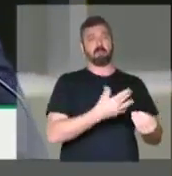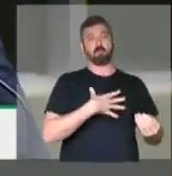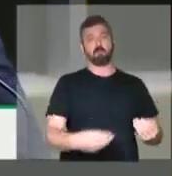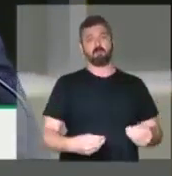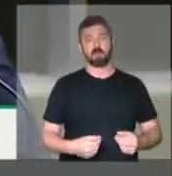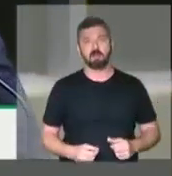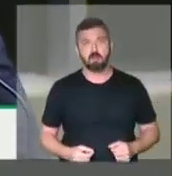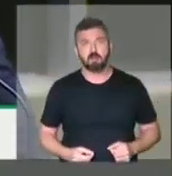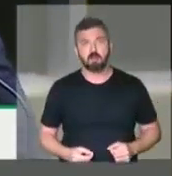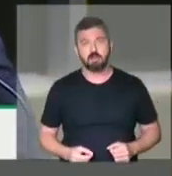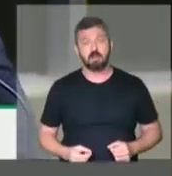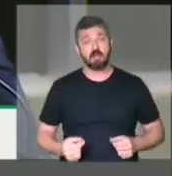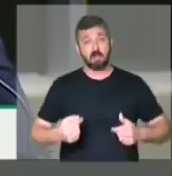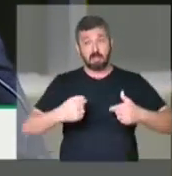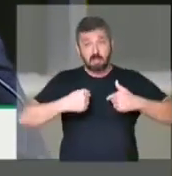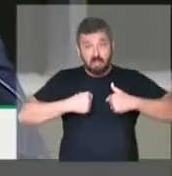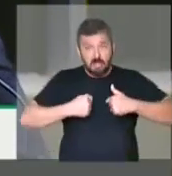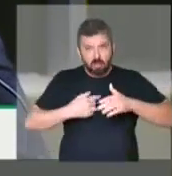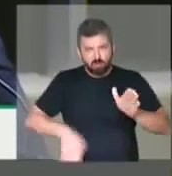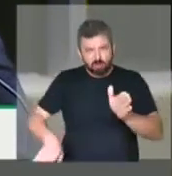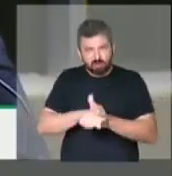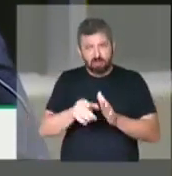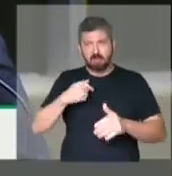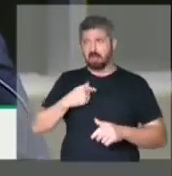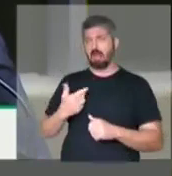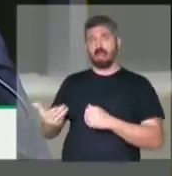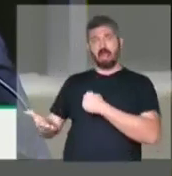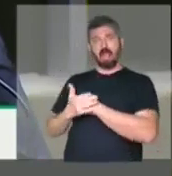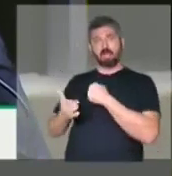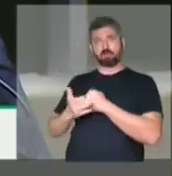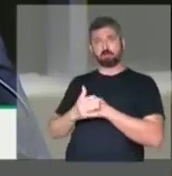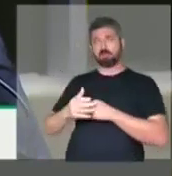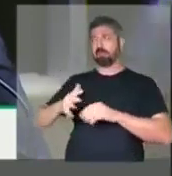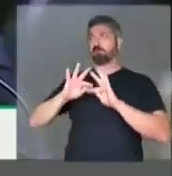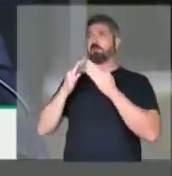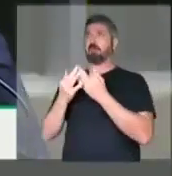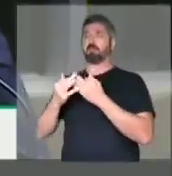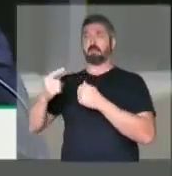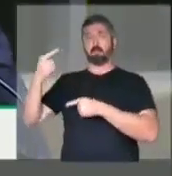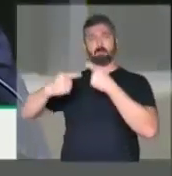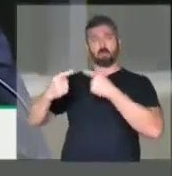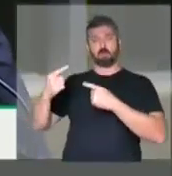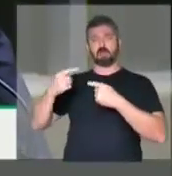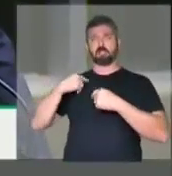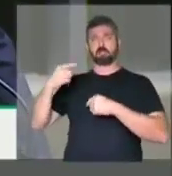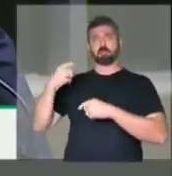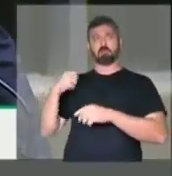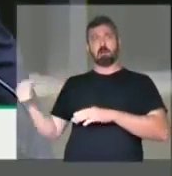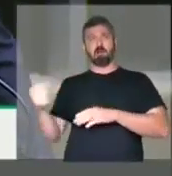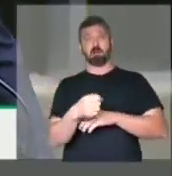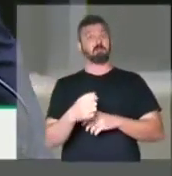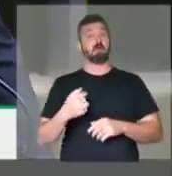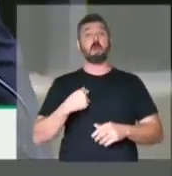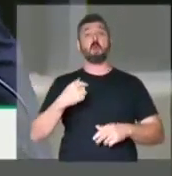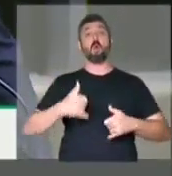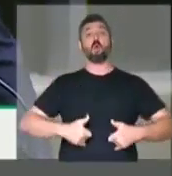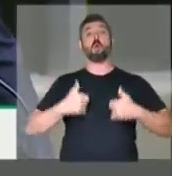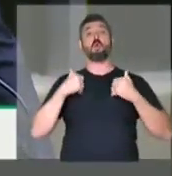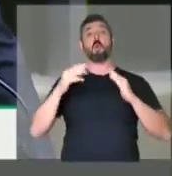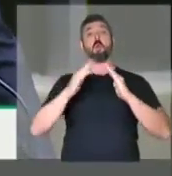família. Eu não cheguei aqui apadrinhado por ninguém. Eu tenho orgulho de morar no mesmo